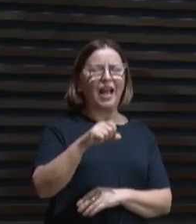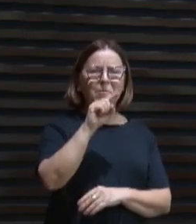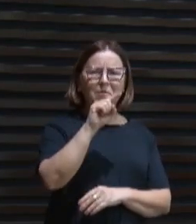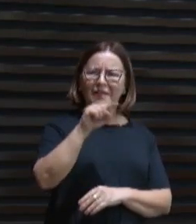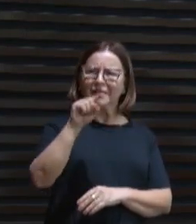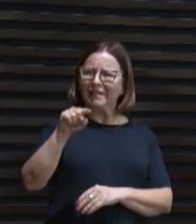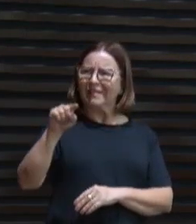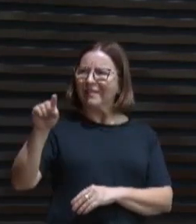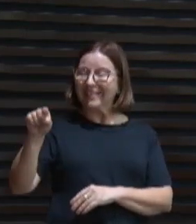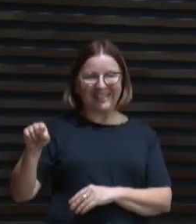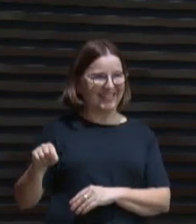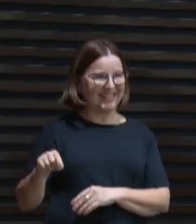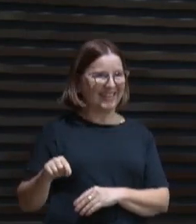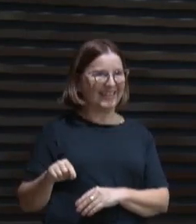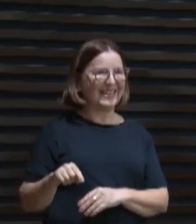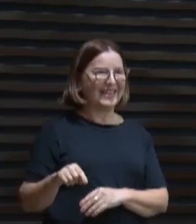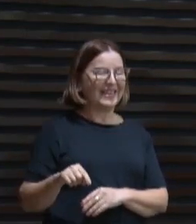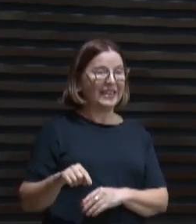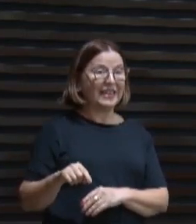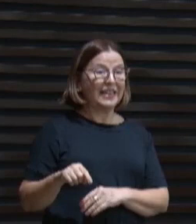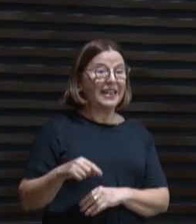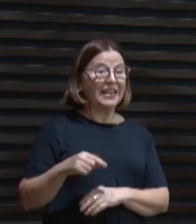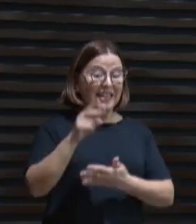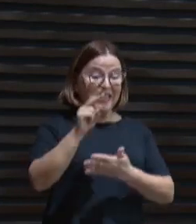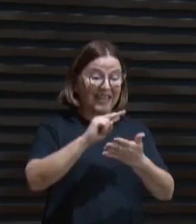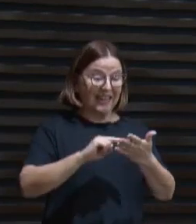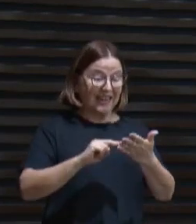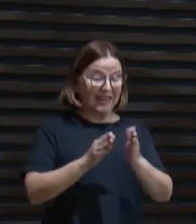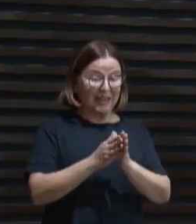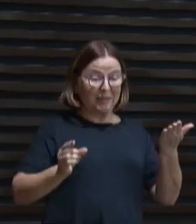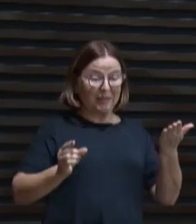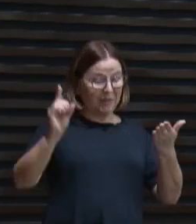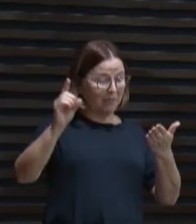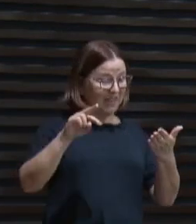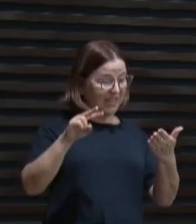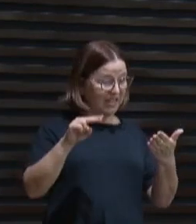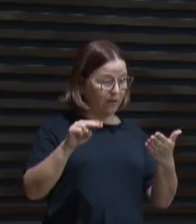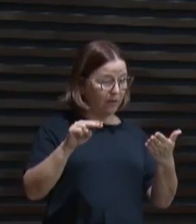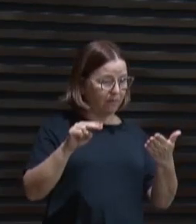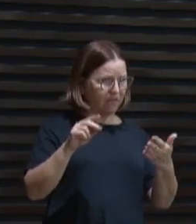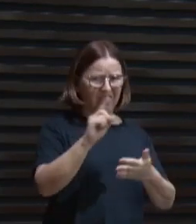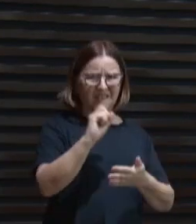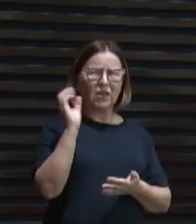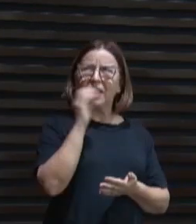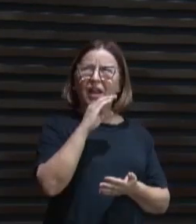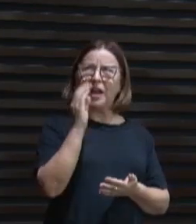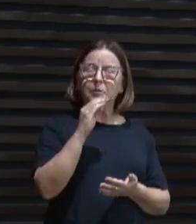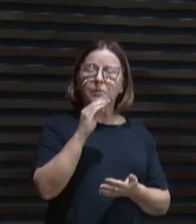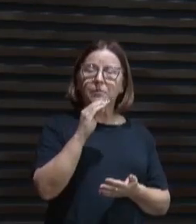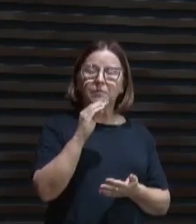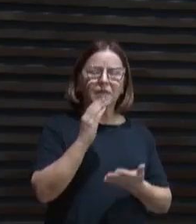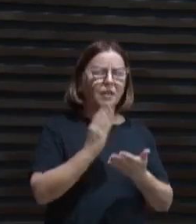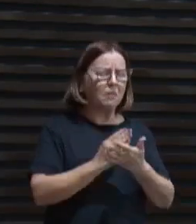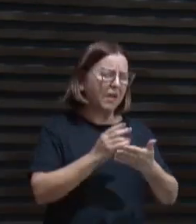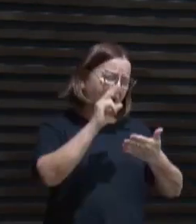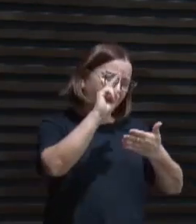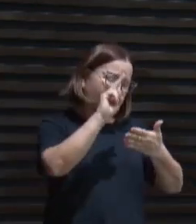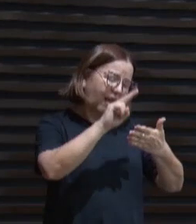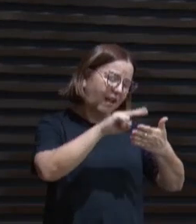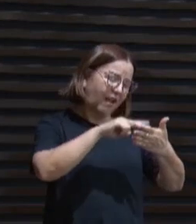mostrando, é assim que a gente lê Bíblia. A gente não lê Bíblia de carreirinha, como o Zeca